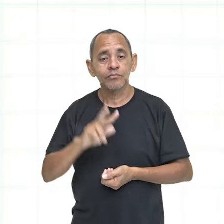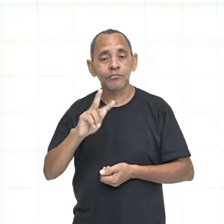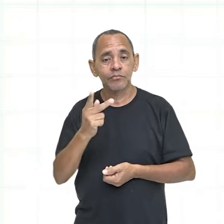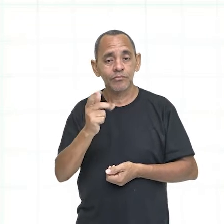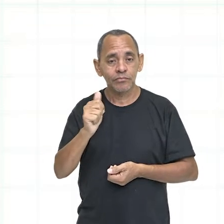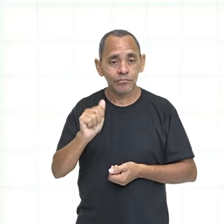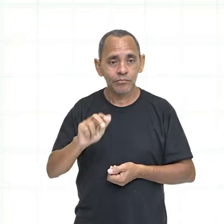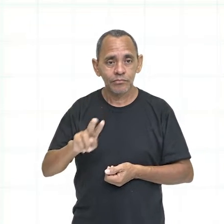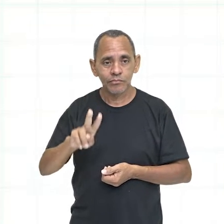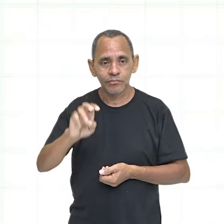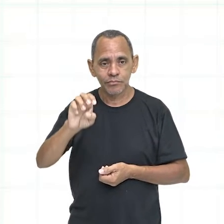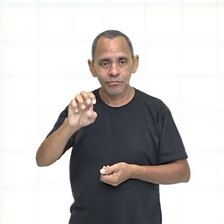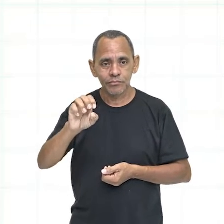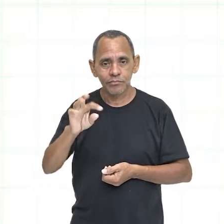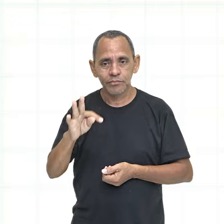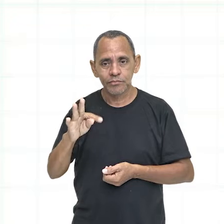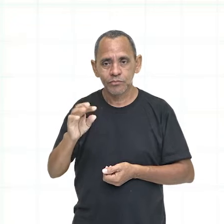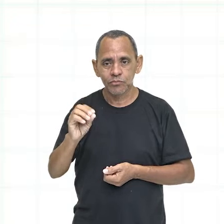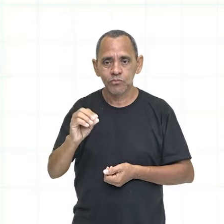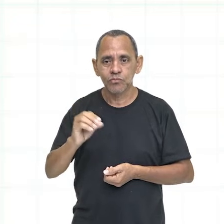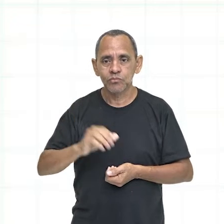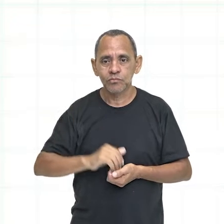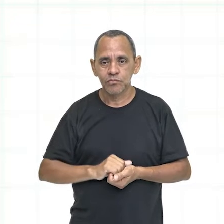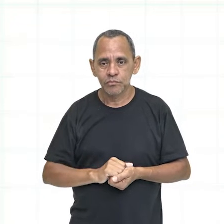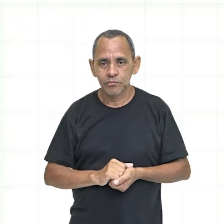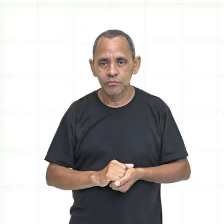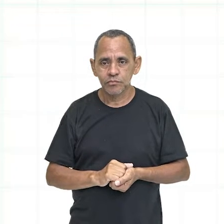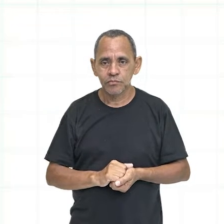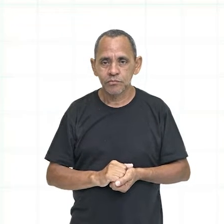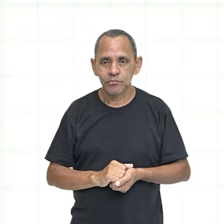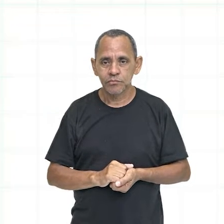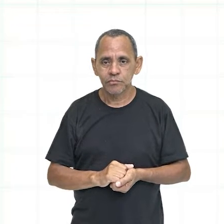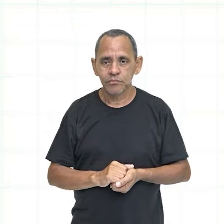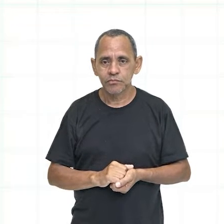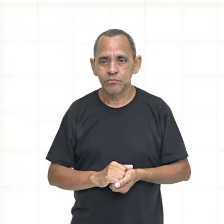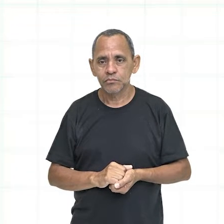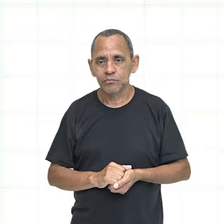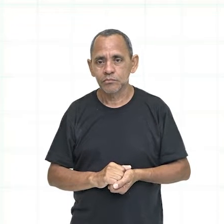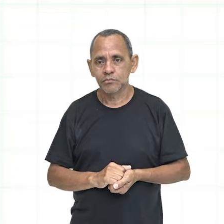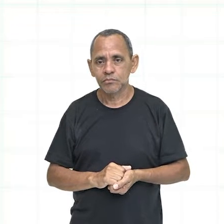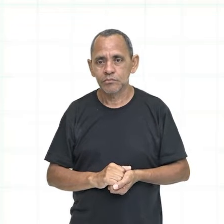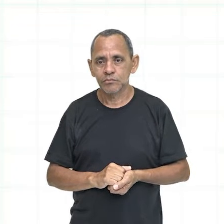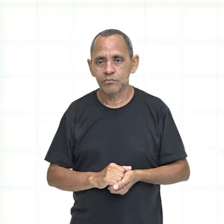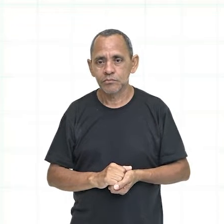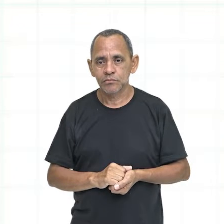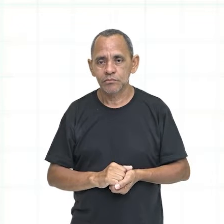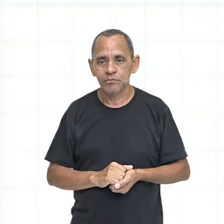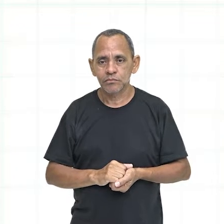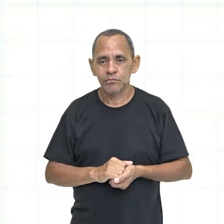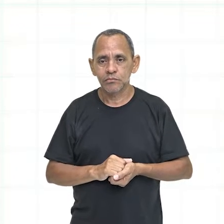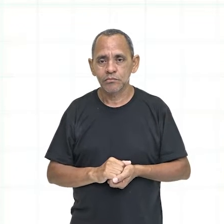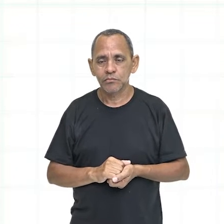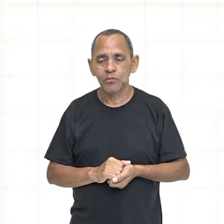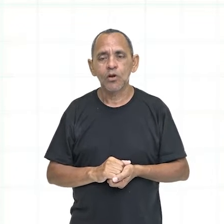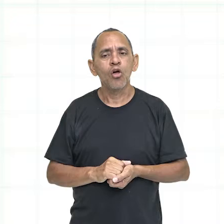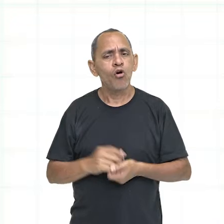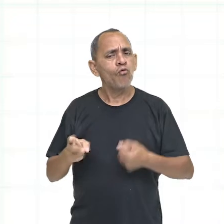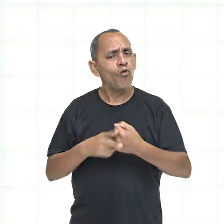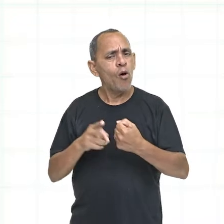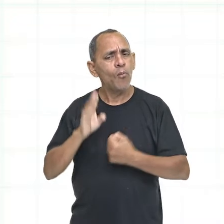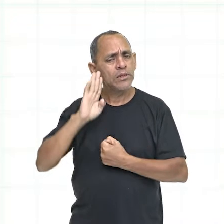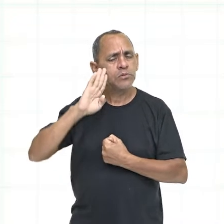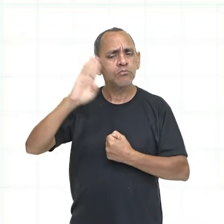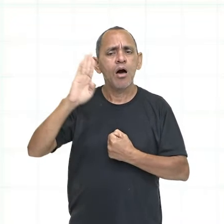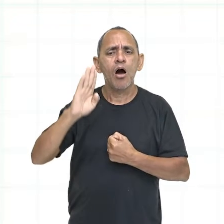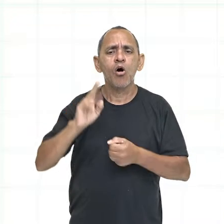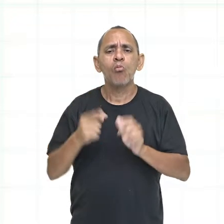to finish the project tonight. I can work on it tomorrow. I don't have to finish. Aqui o verbo principal.